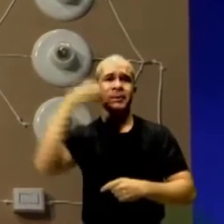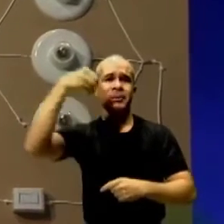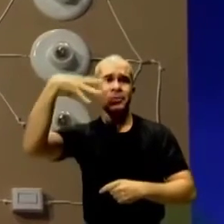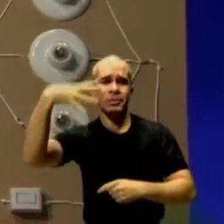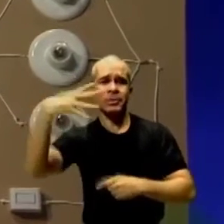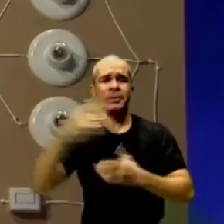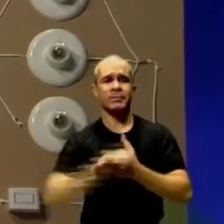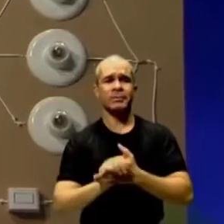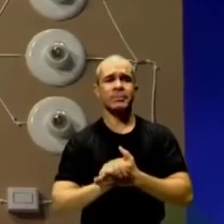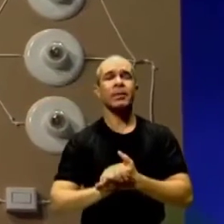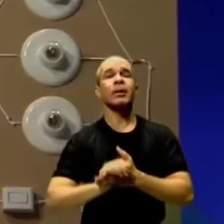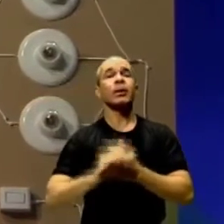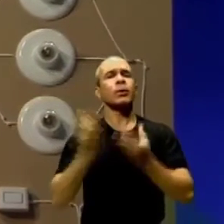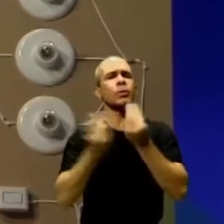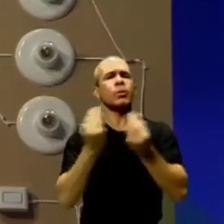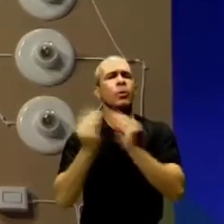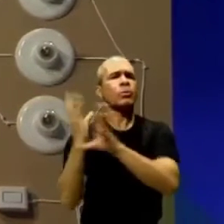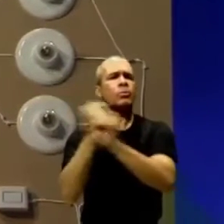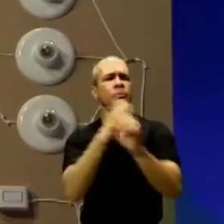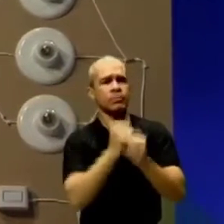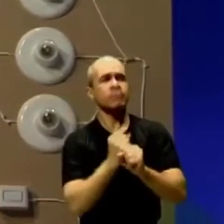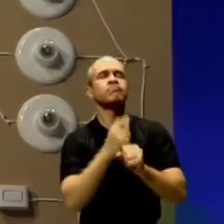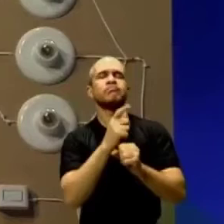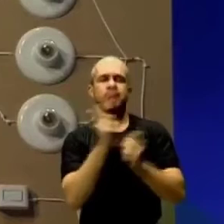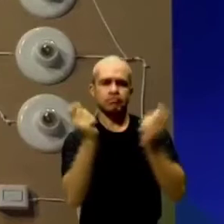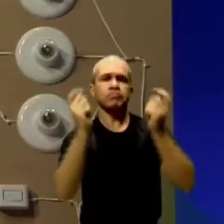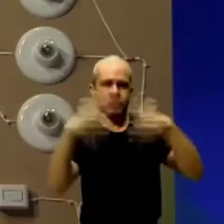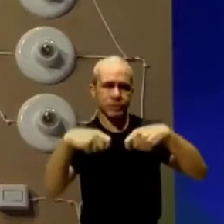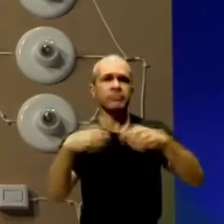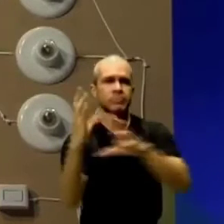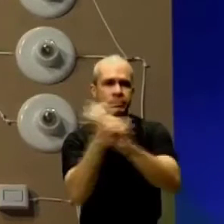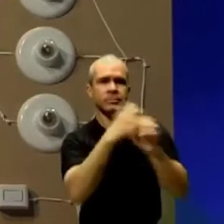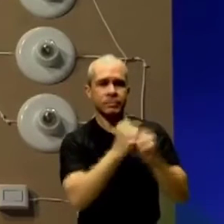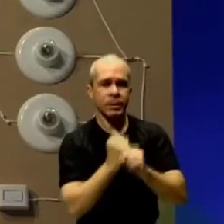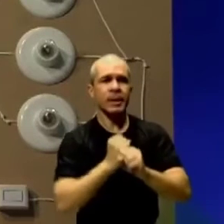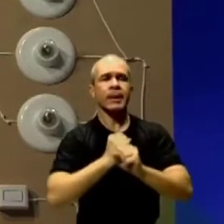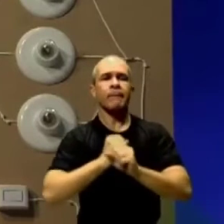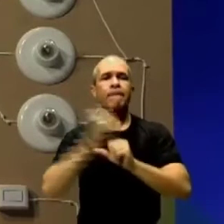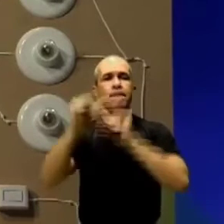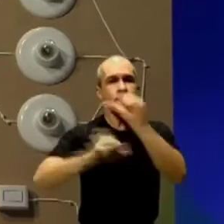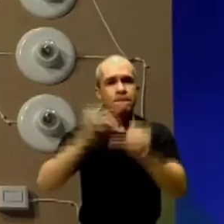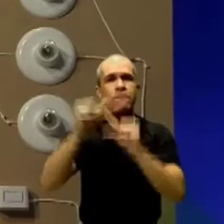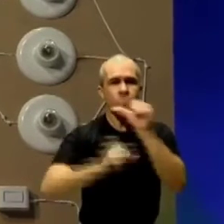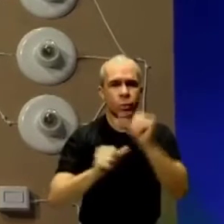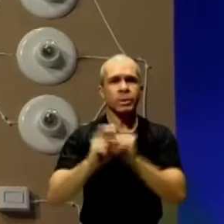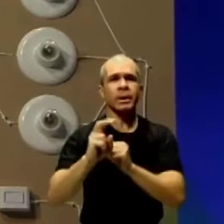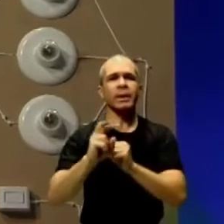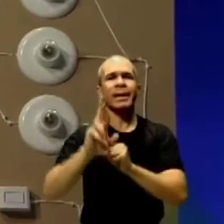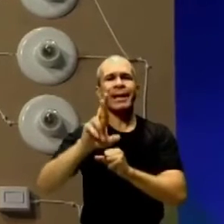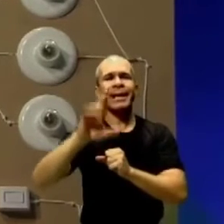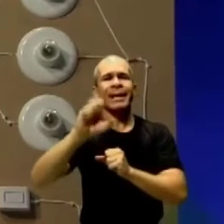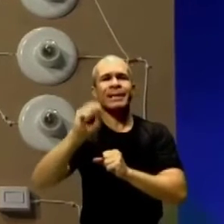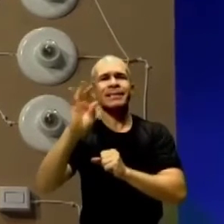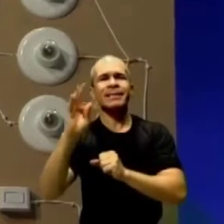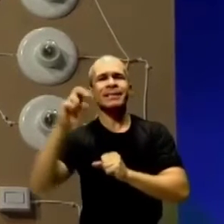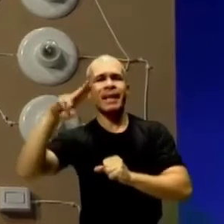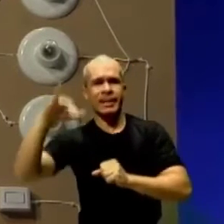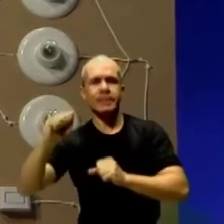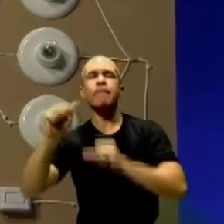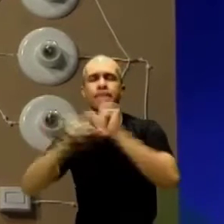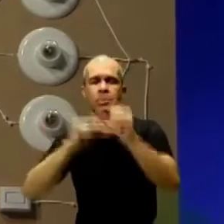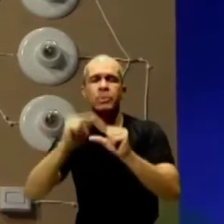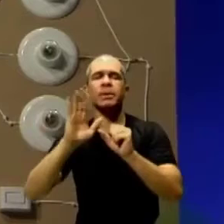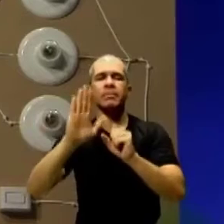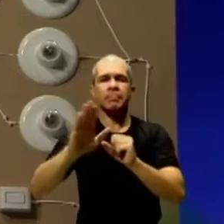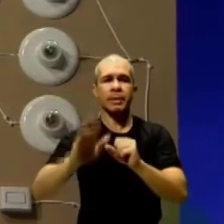como calcular a resistência aqui? Teria como calcular a resistência e verificar de fato que existe uma variação de resistência. Quanto maior a resistência que ela tiver,